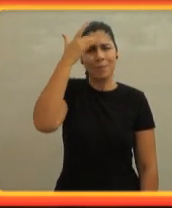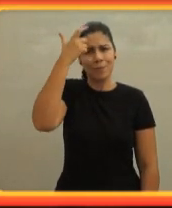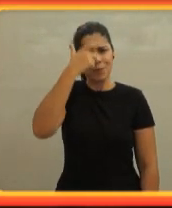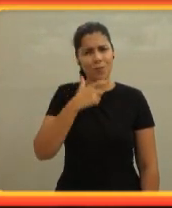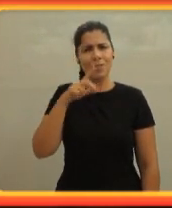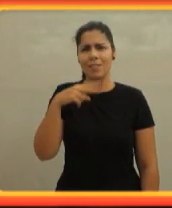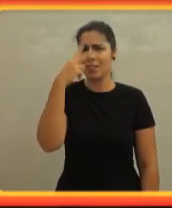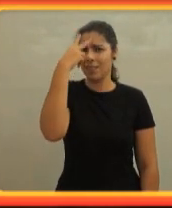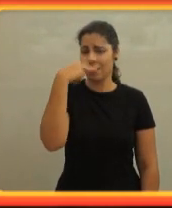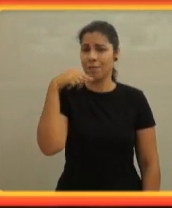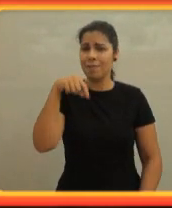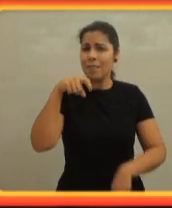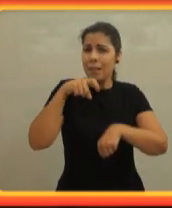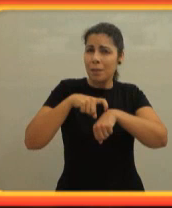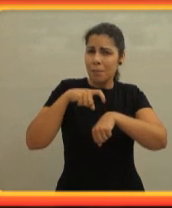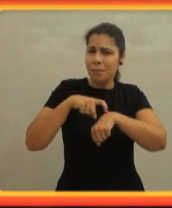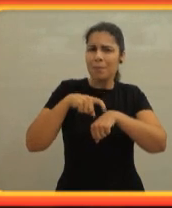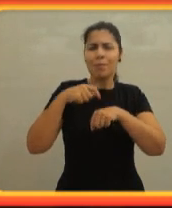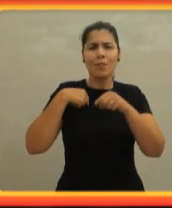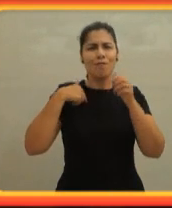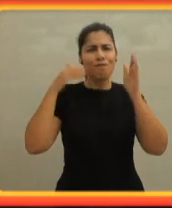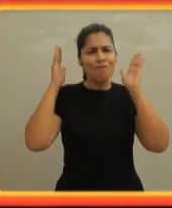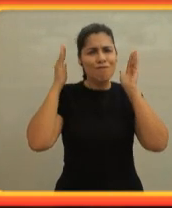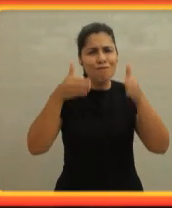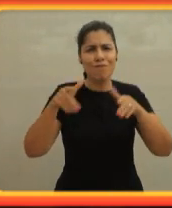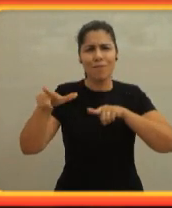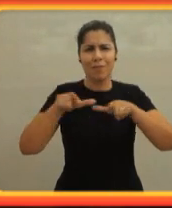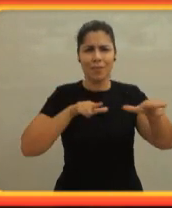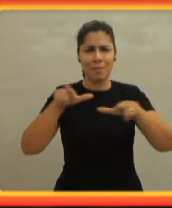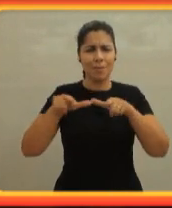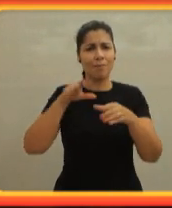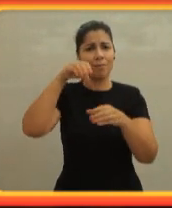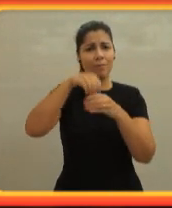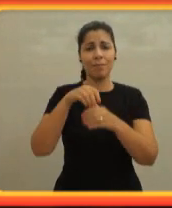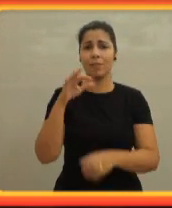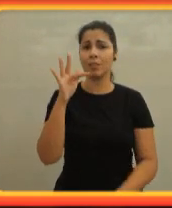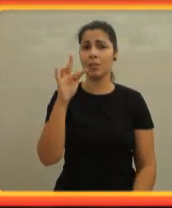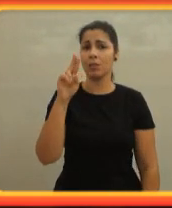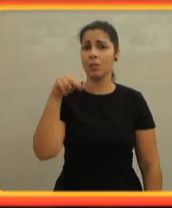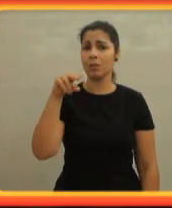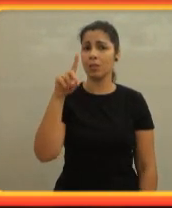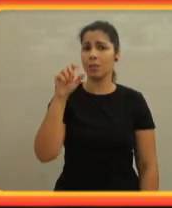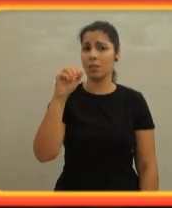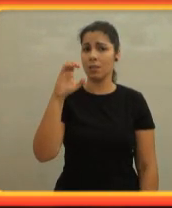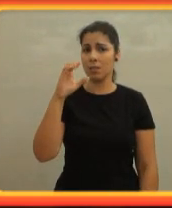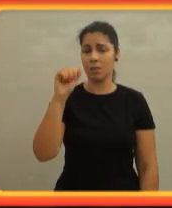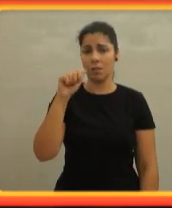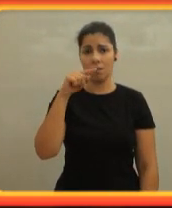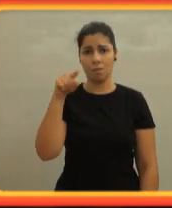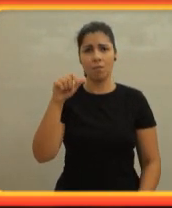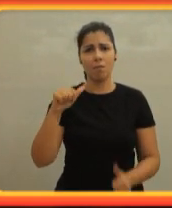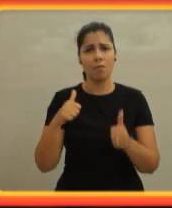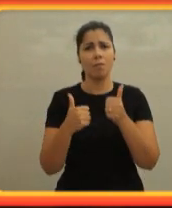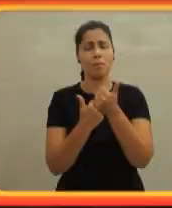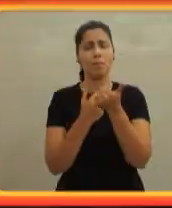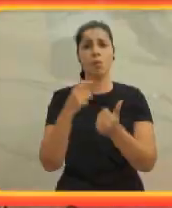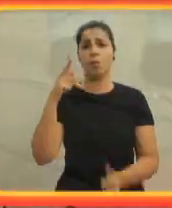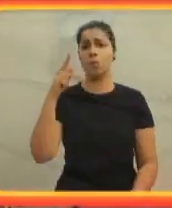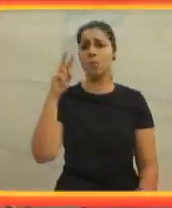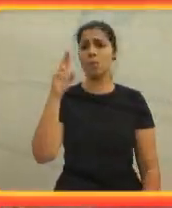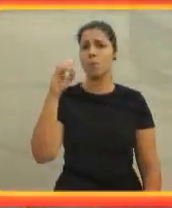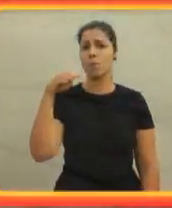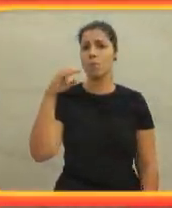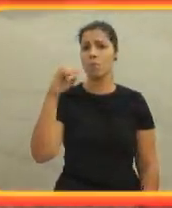uma pessoa cega e neste momento eu me dedico a trabalhar na Fundação de Apoio e Promoção do Cão de Assistência, Fundapaz, aqui no